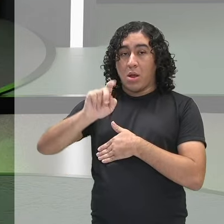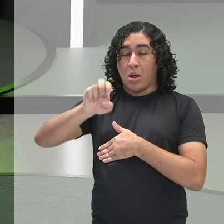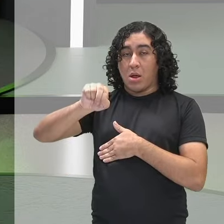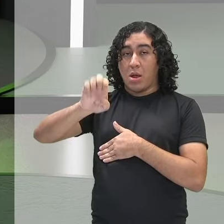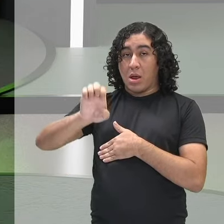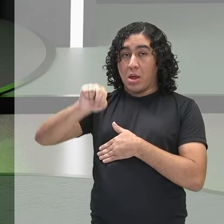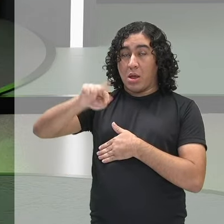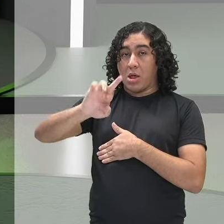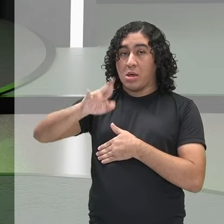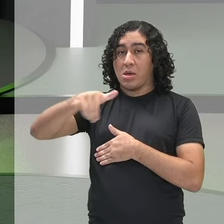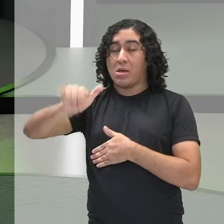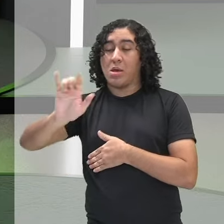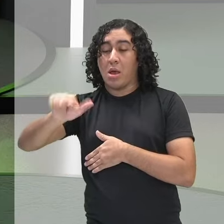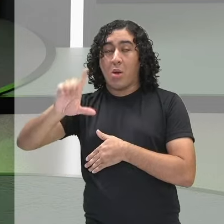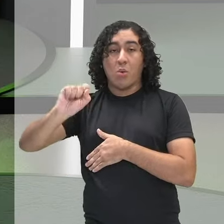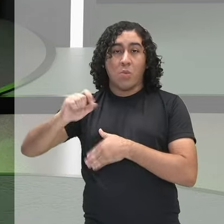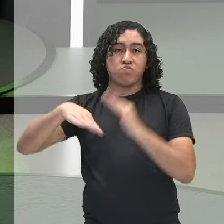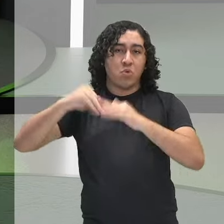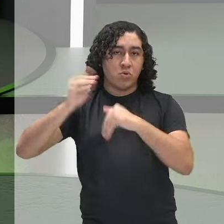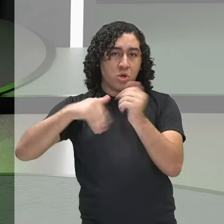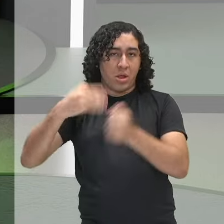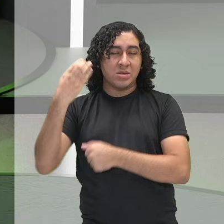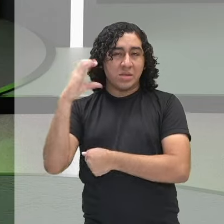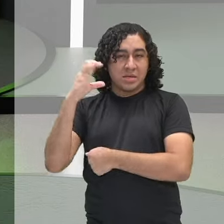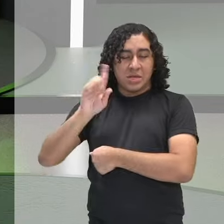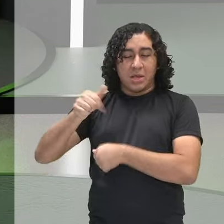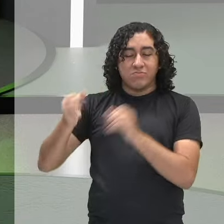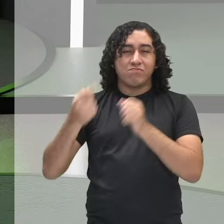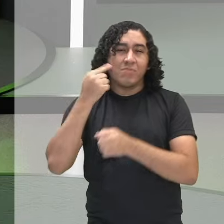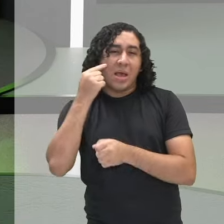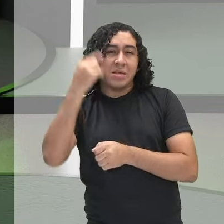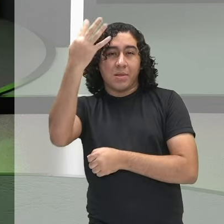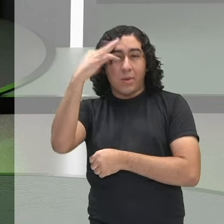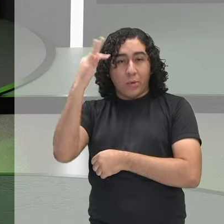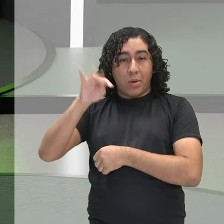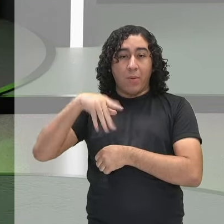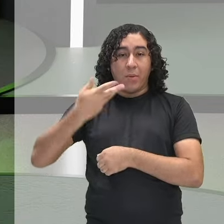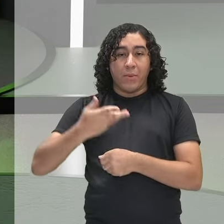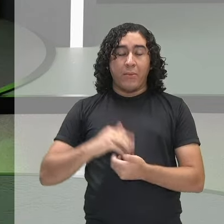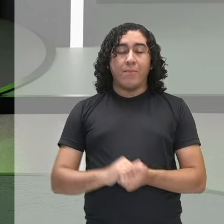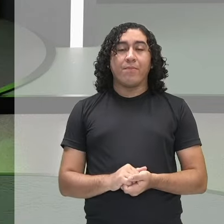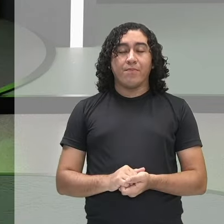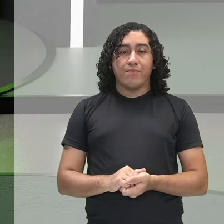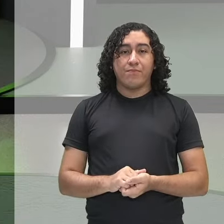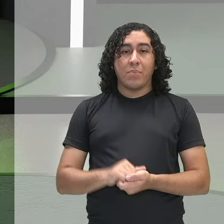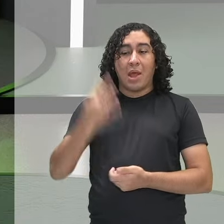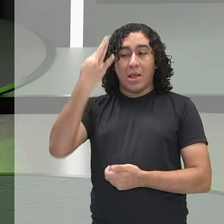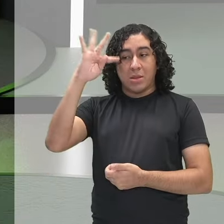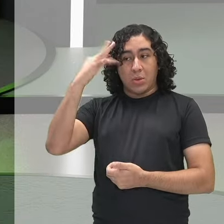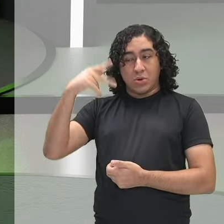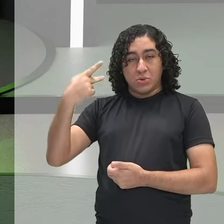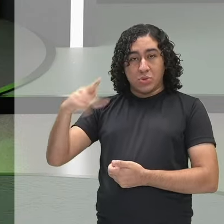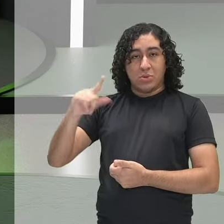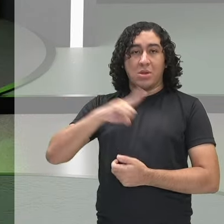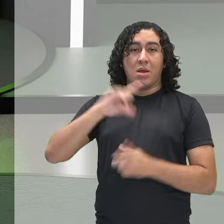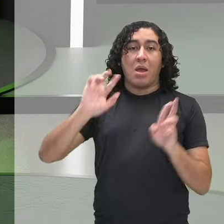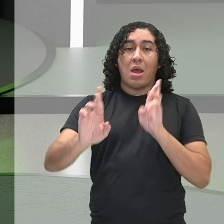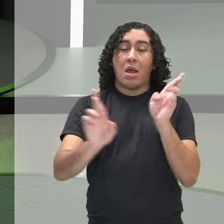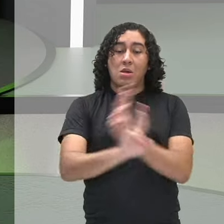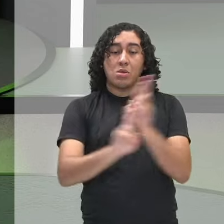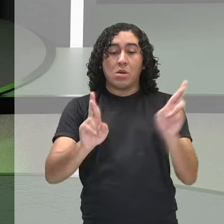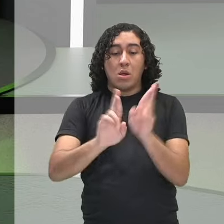cara é esse cientista. E ele criou uma lei porque ele conseguiu ver o seguinte. A lei de Henry, ela está diretamente